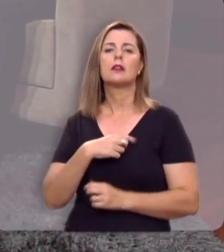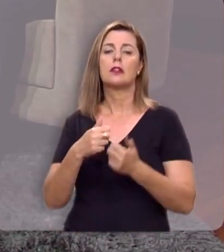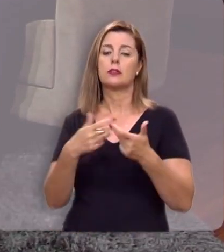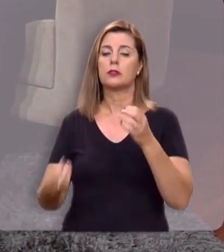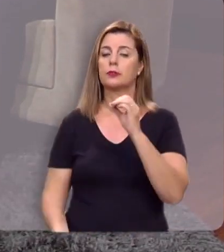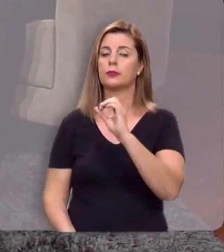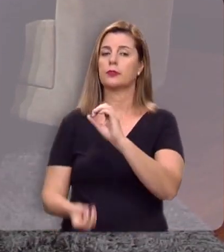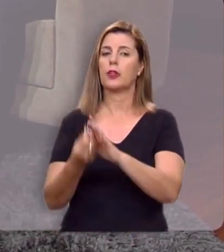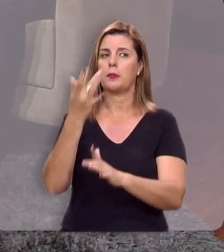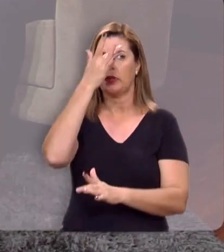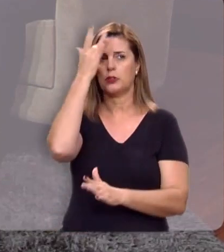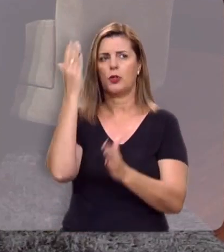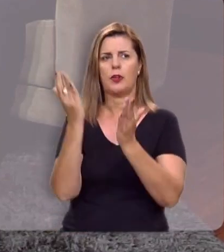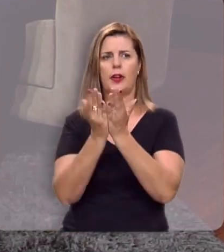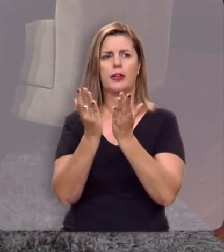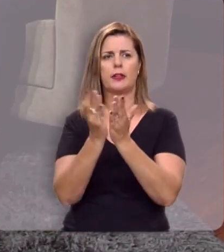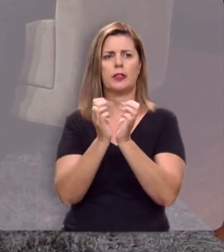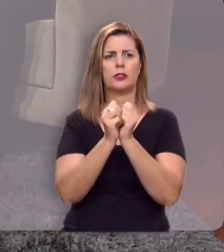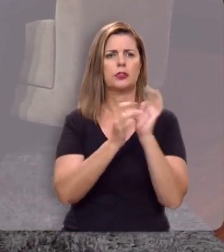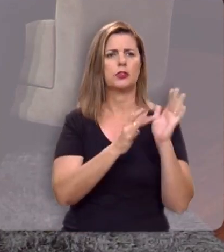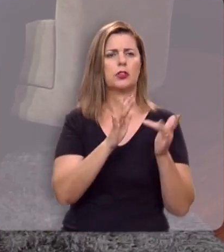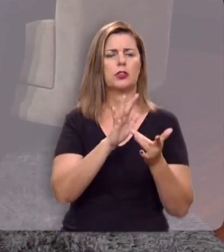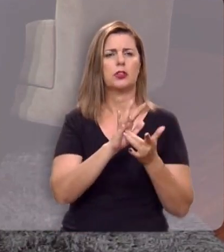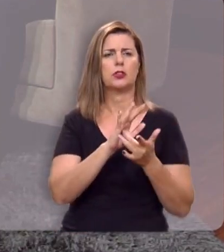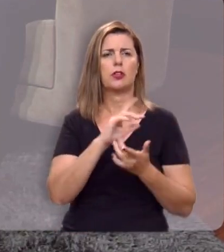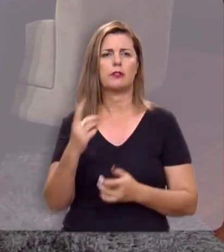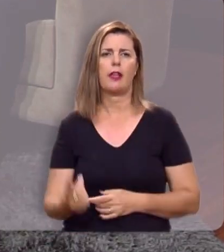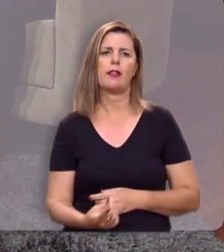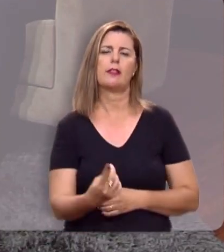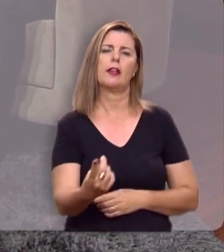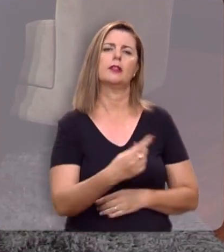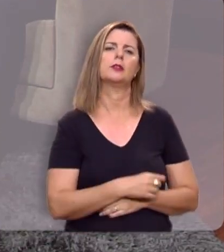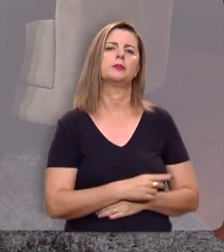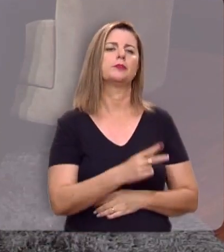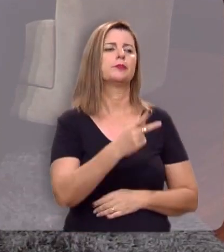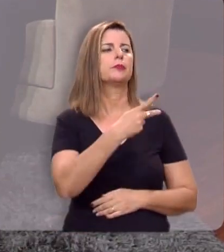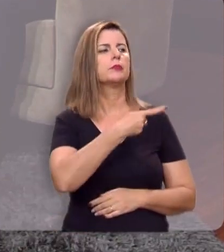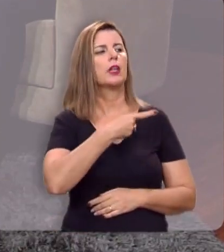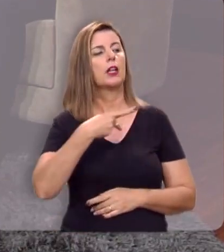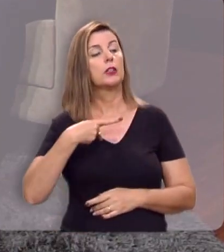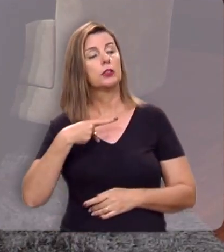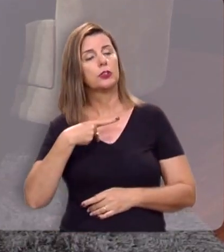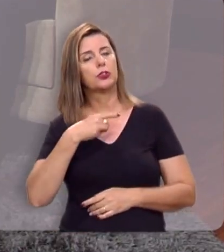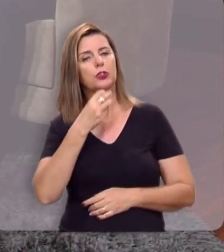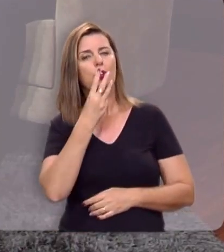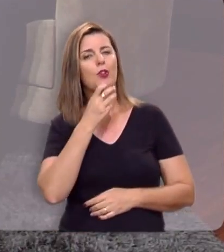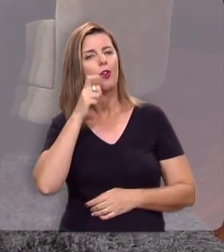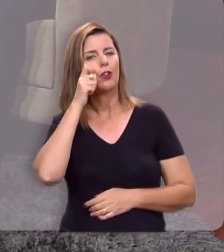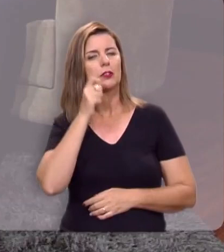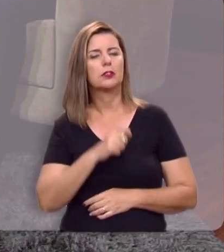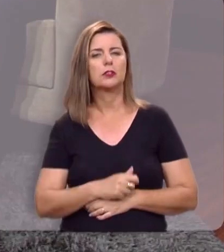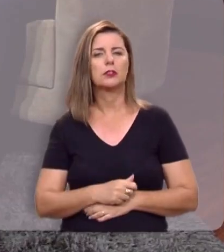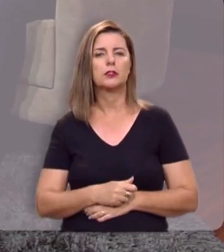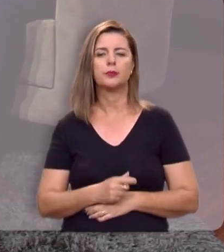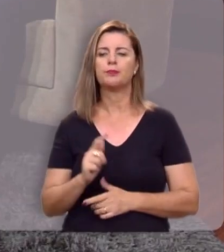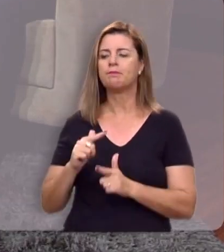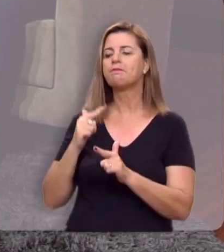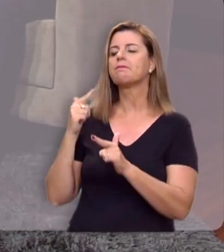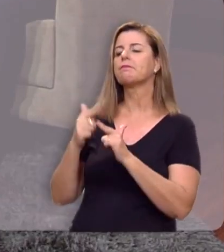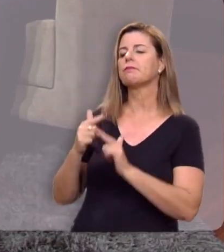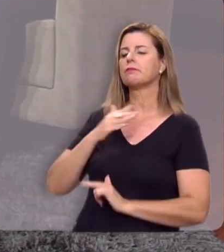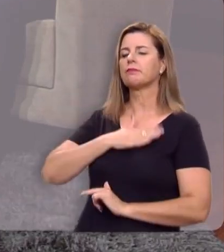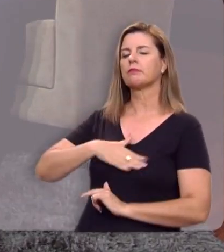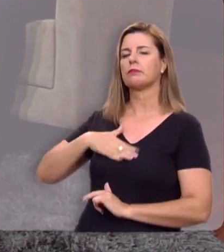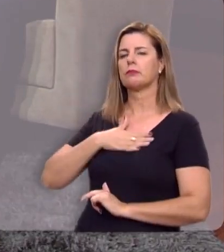que acontece com o crente em Cristo Jesus na eternidade. Pastor Roster, seja muito bem-vindo ao Verdade e Vida. Mais uma vez,